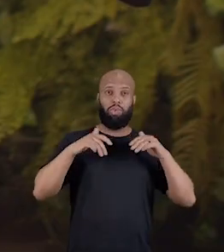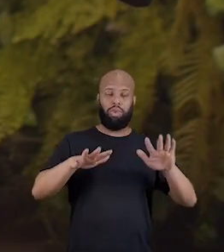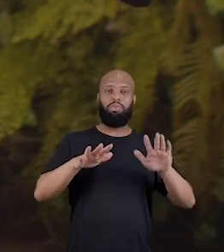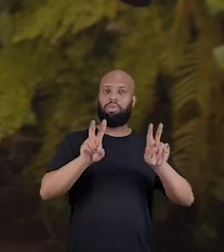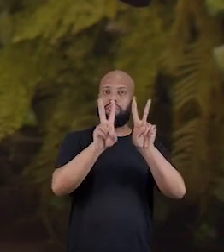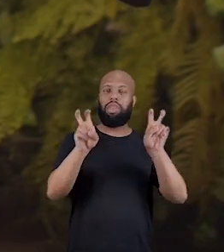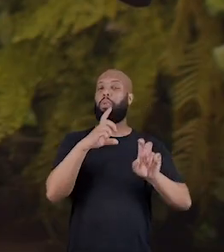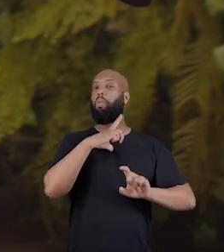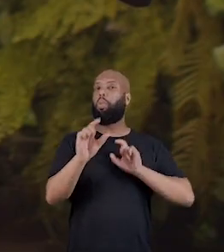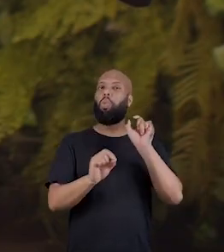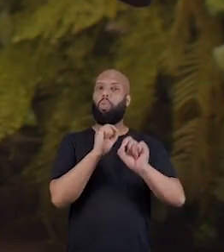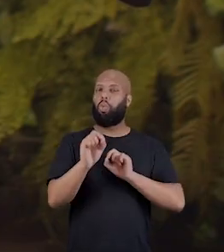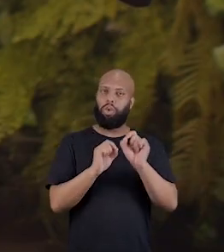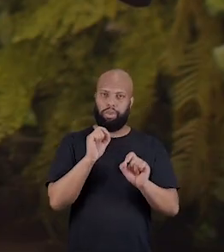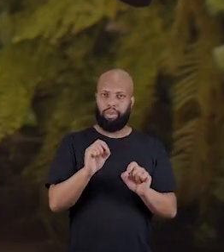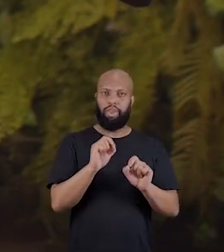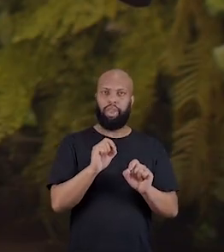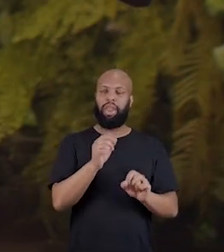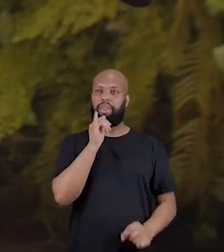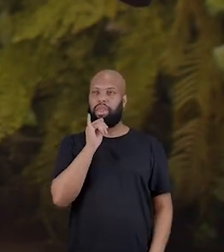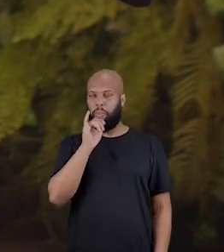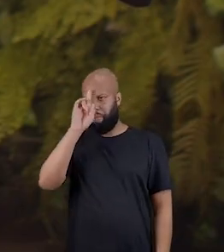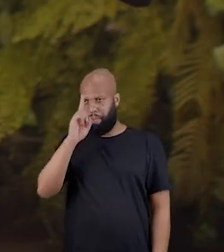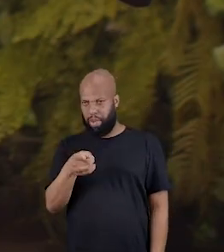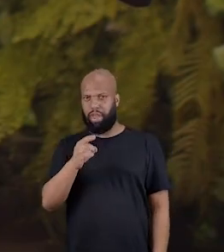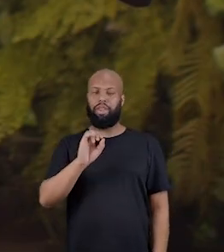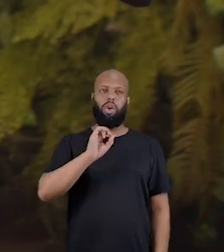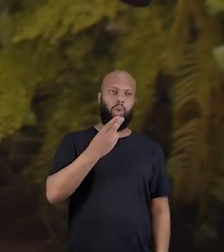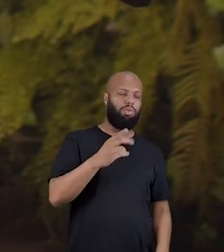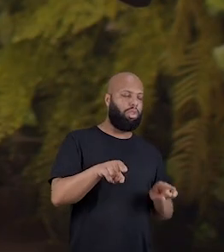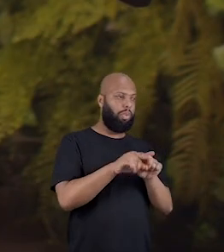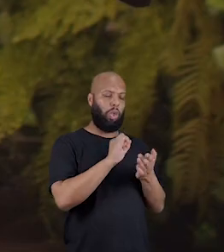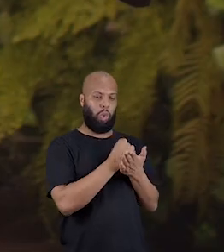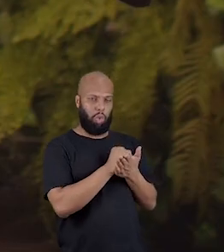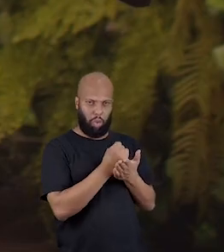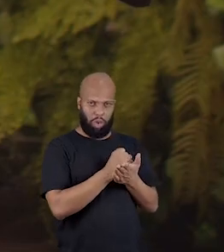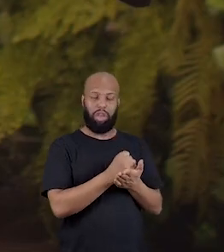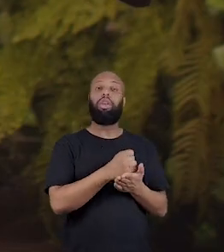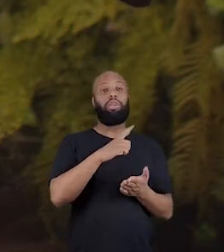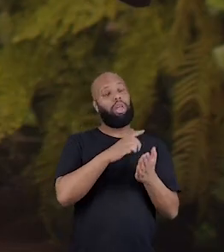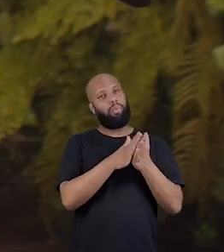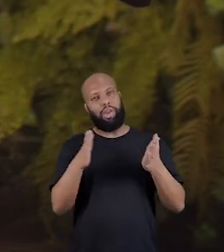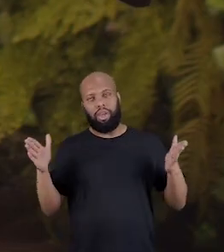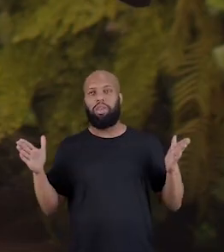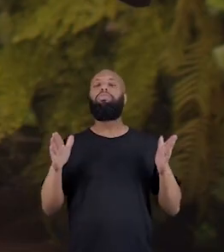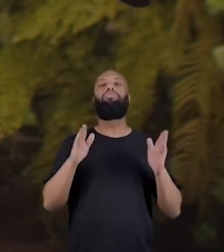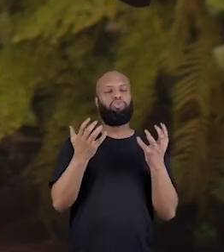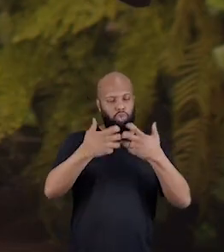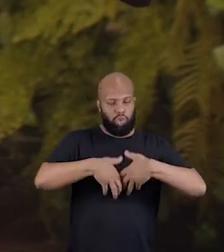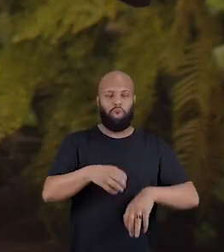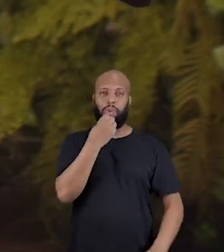naturalmente esse tema vem em contraposição ao famoso comando e controle, né? Que durante muito tempo funcionou em